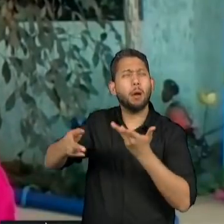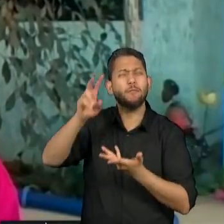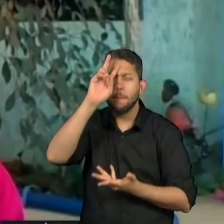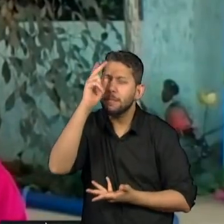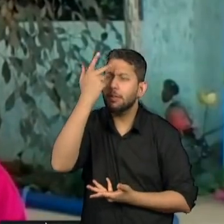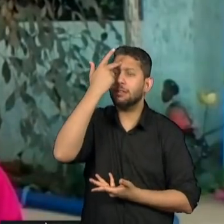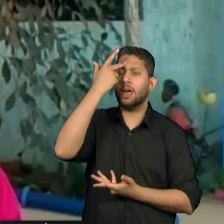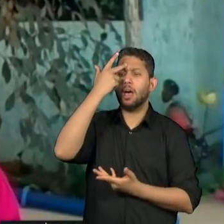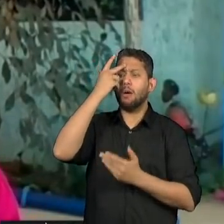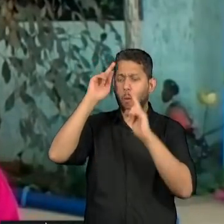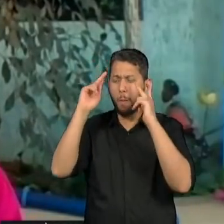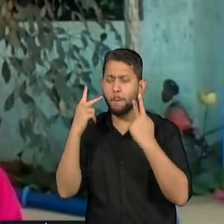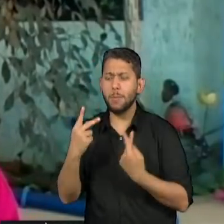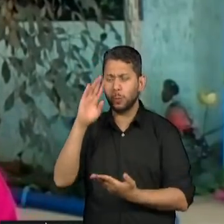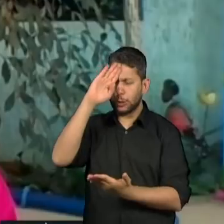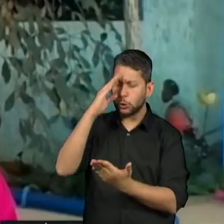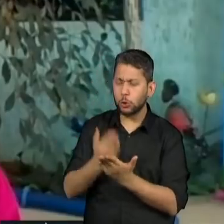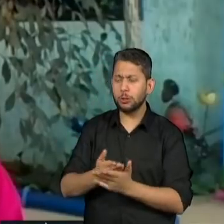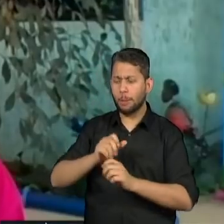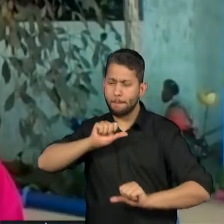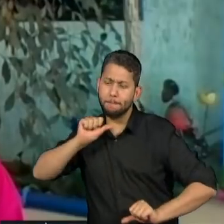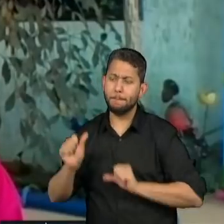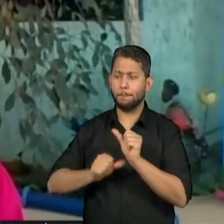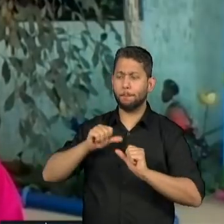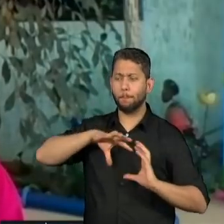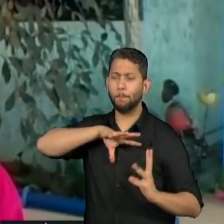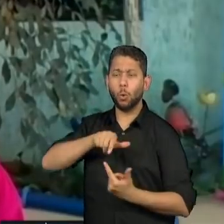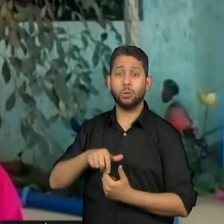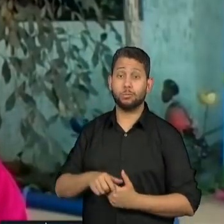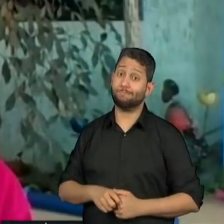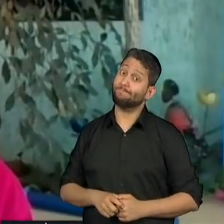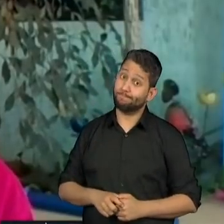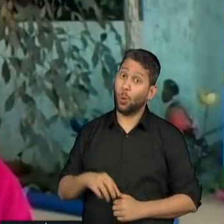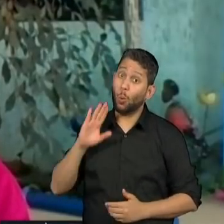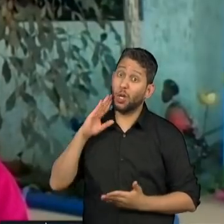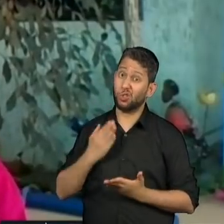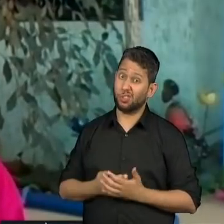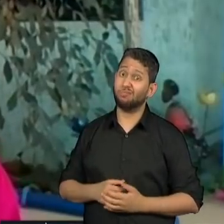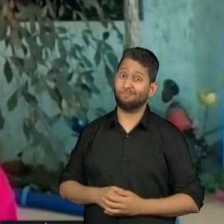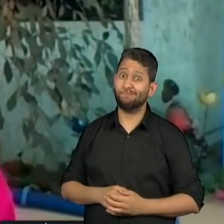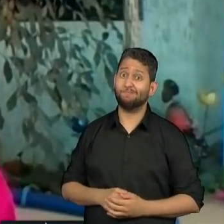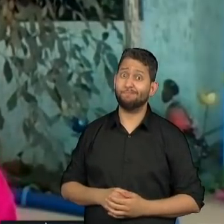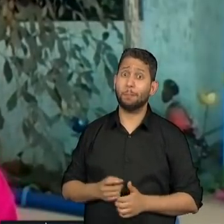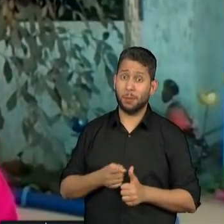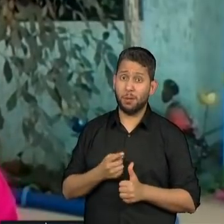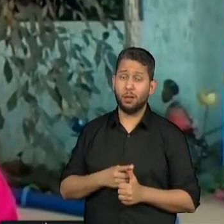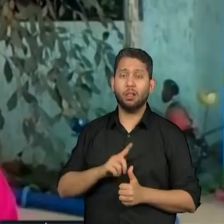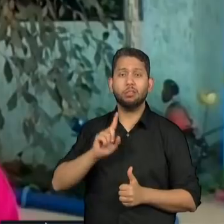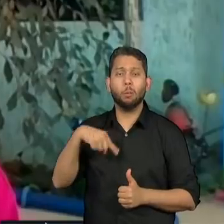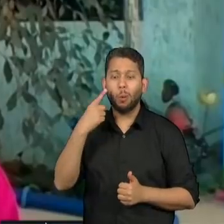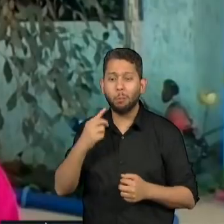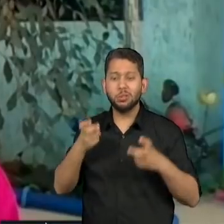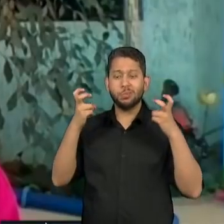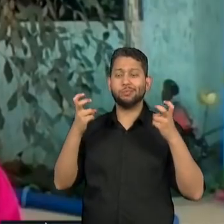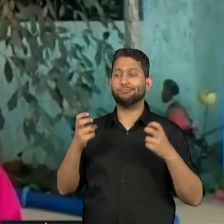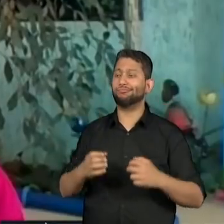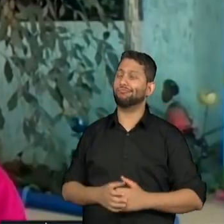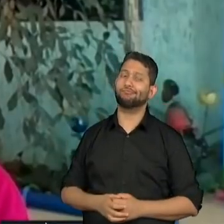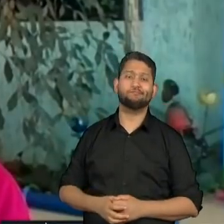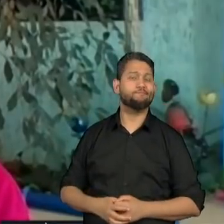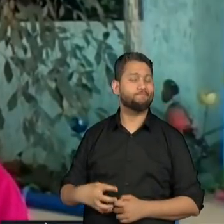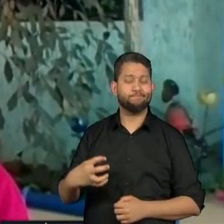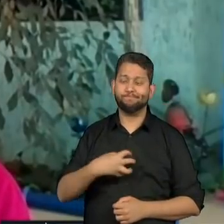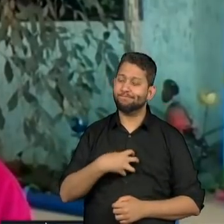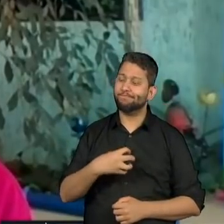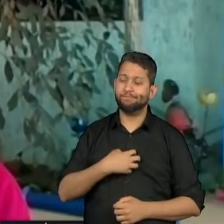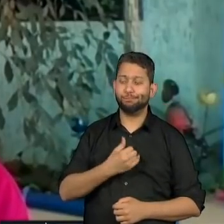as nossas formas de lidar com a natureza. E quando isso se revelou uma frustração, eu